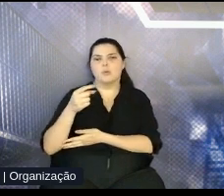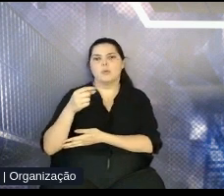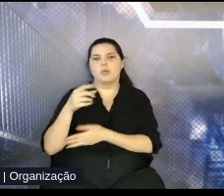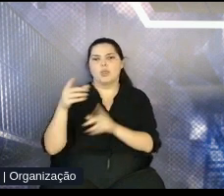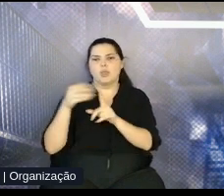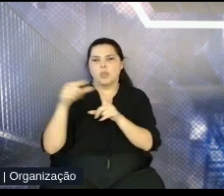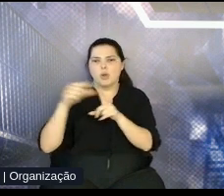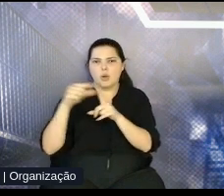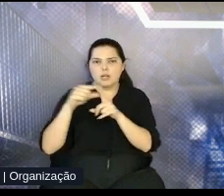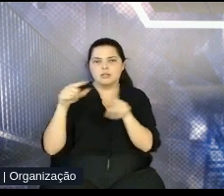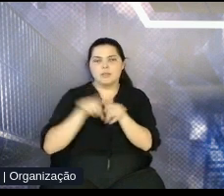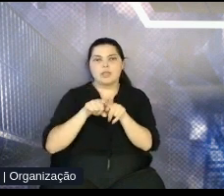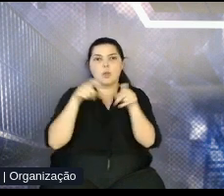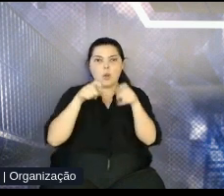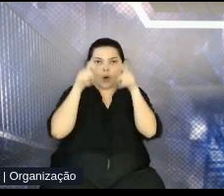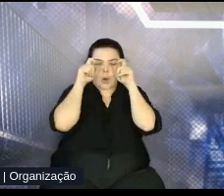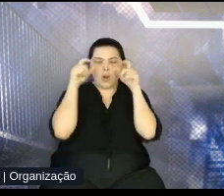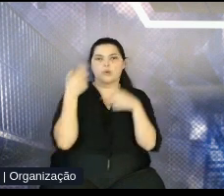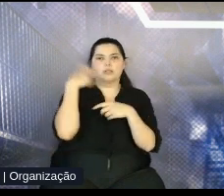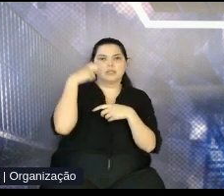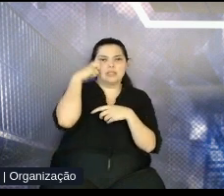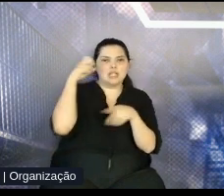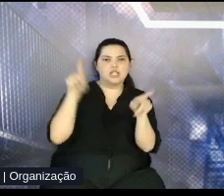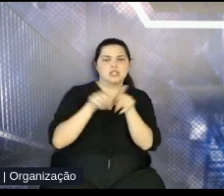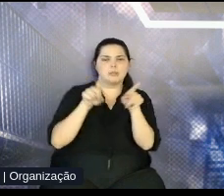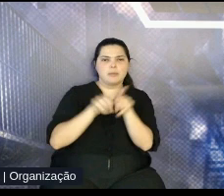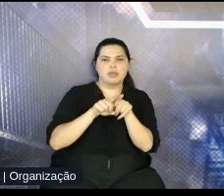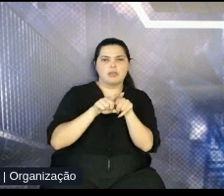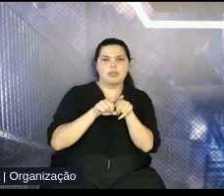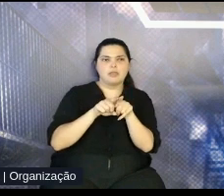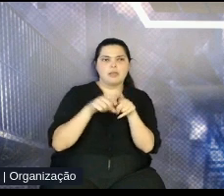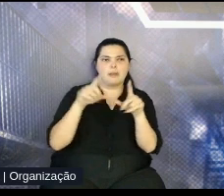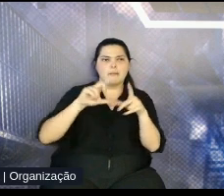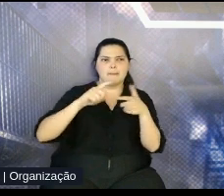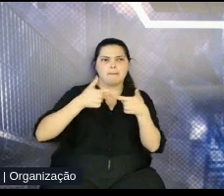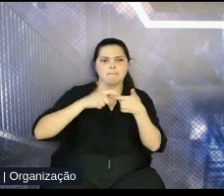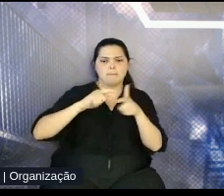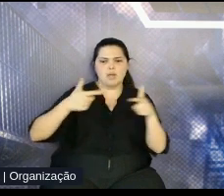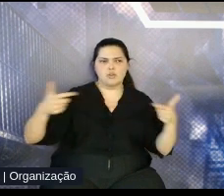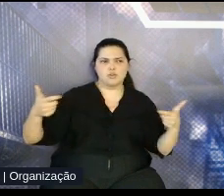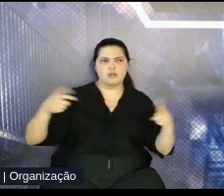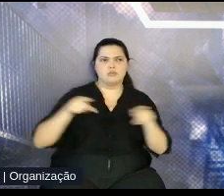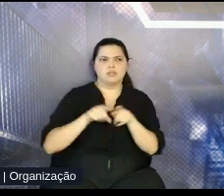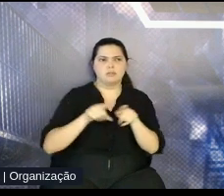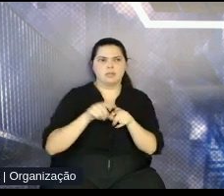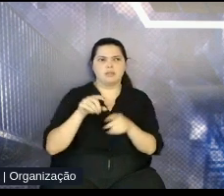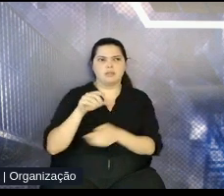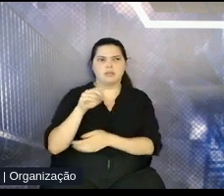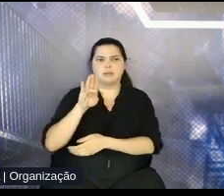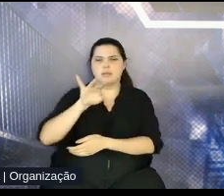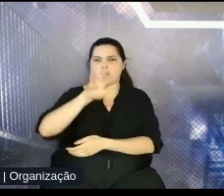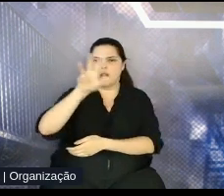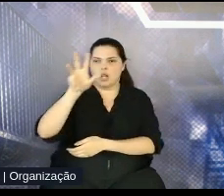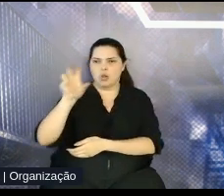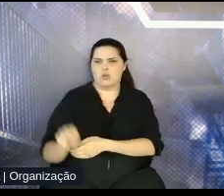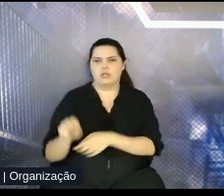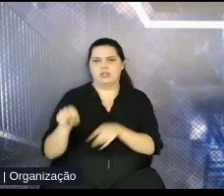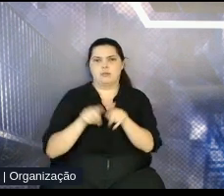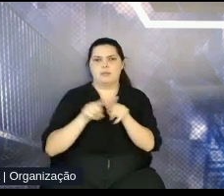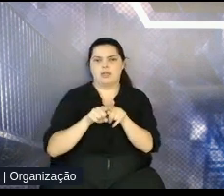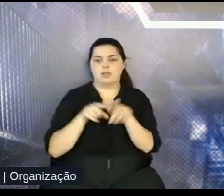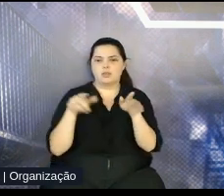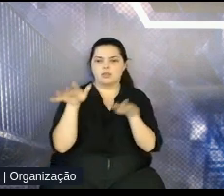Microsoft realizando investimento de 25 milhões de dólares em projetos de inteligência artificial aplicado para pessoas com deficiência. Então, a